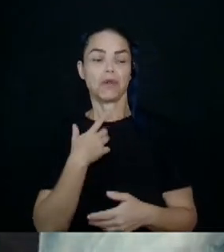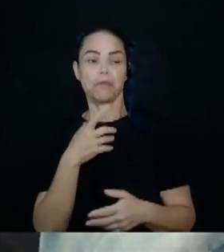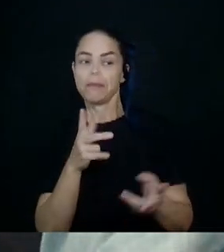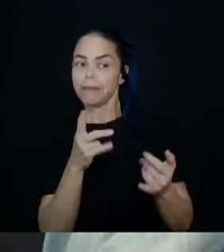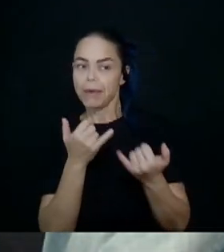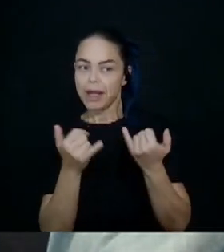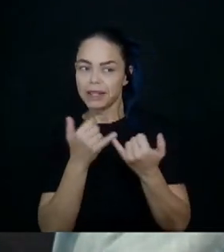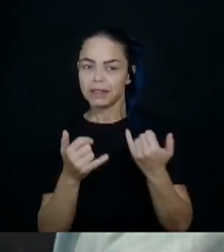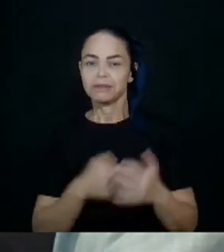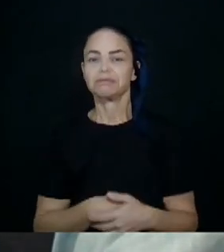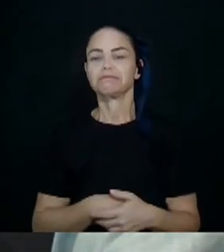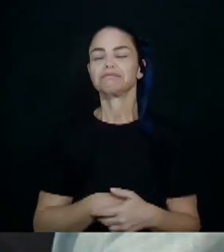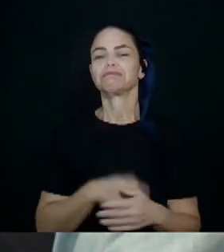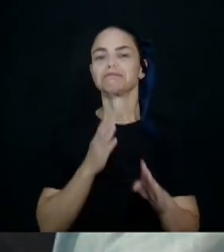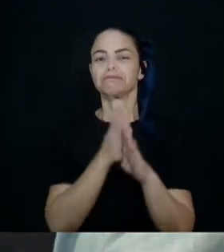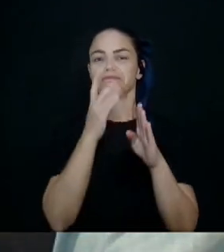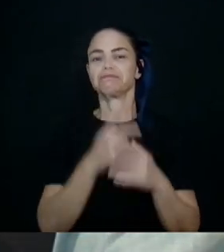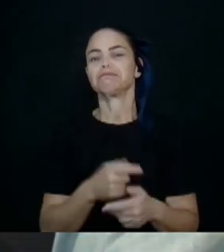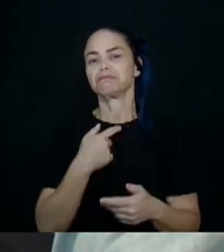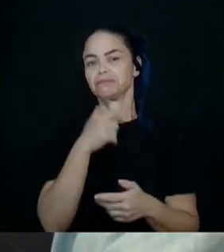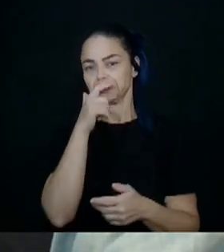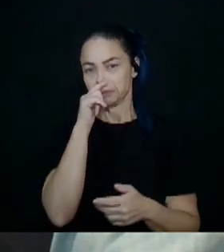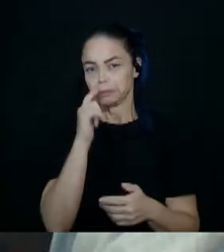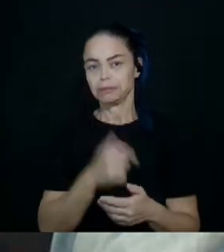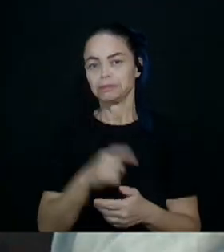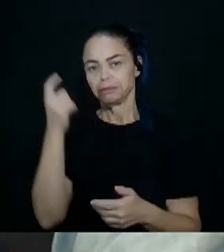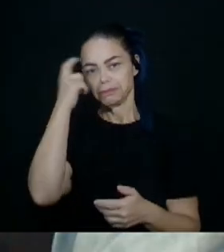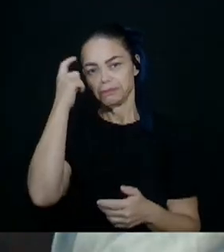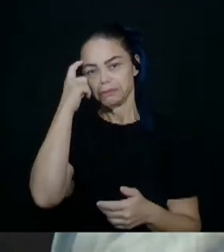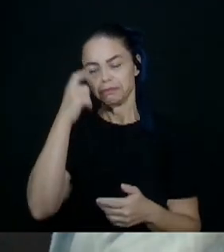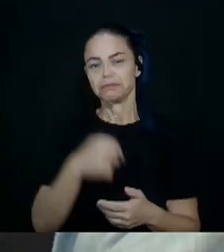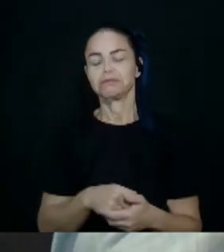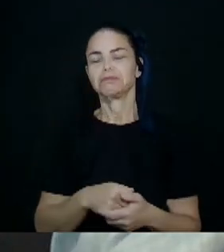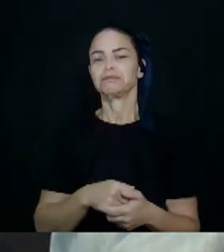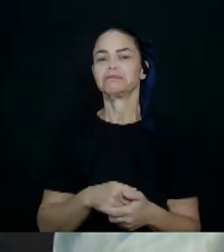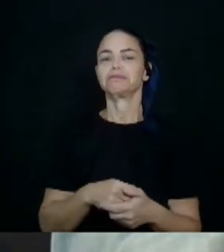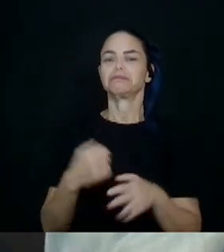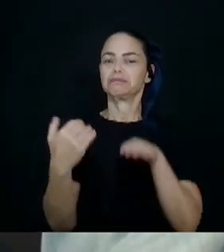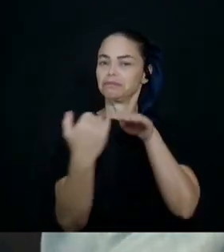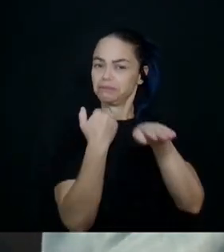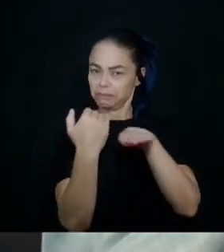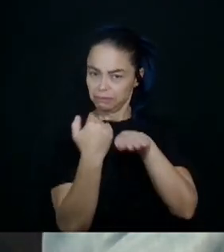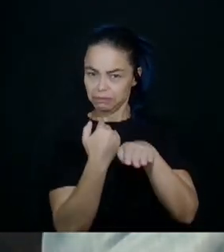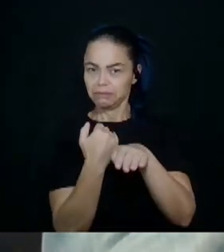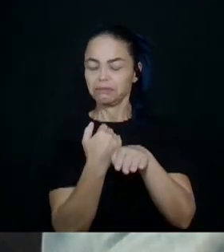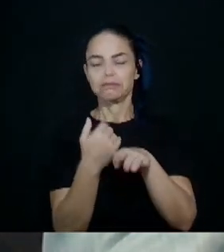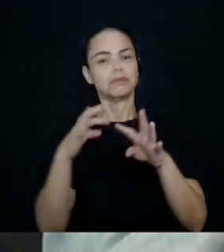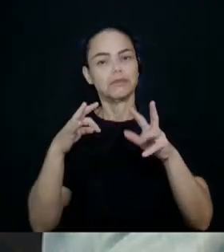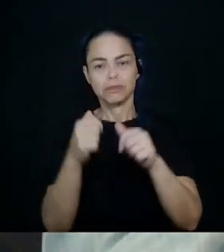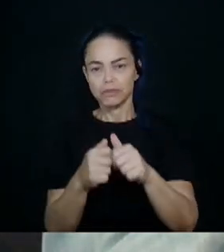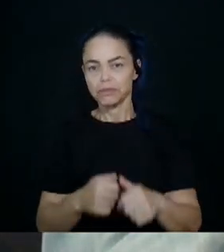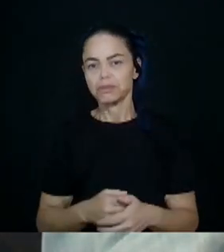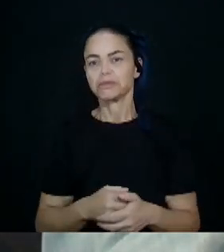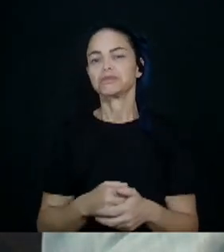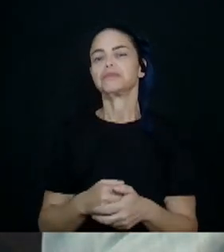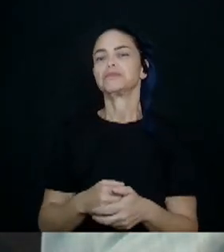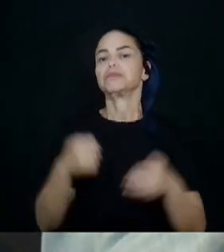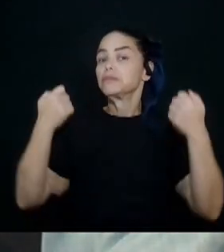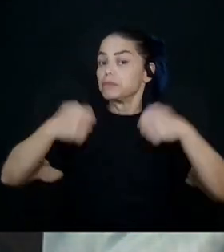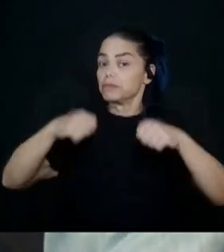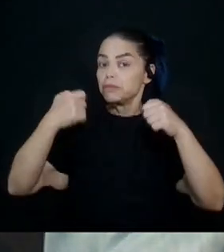eu sempre penso que quando a gente fala, o trânsito ele é um ambiente coletivo, né? Então a gente precisa